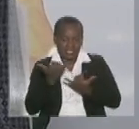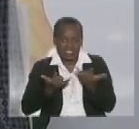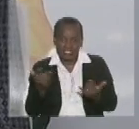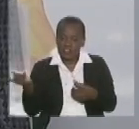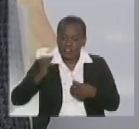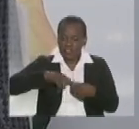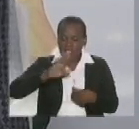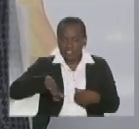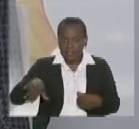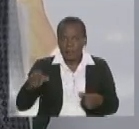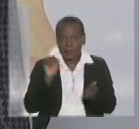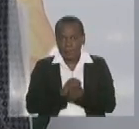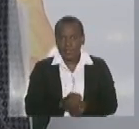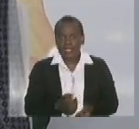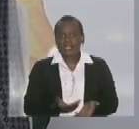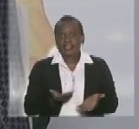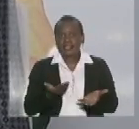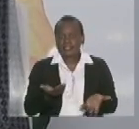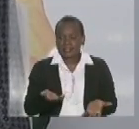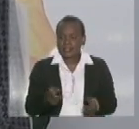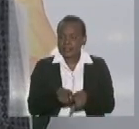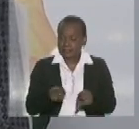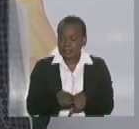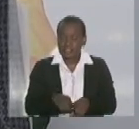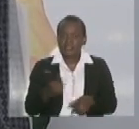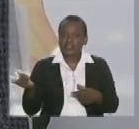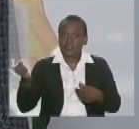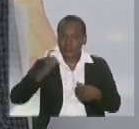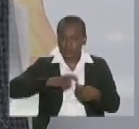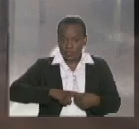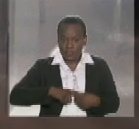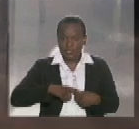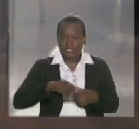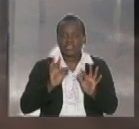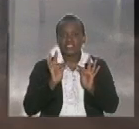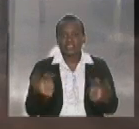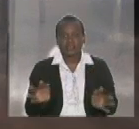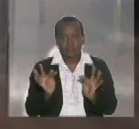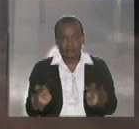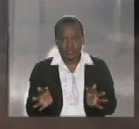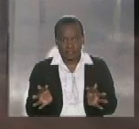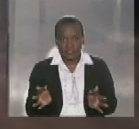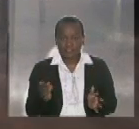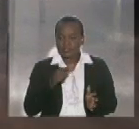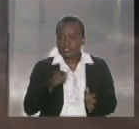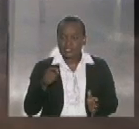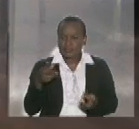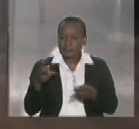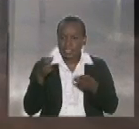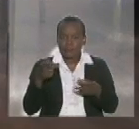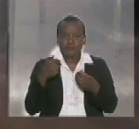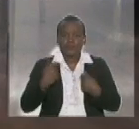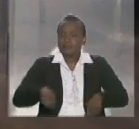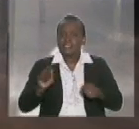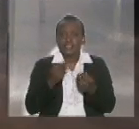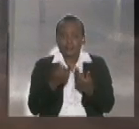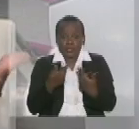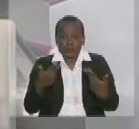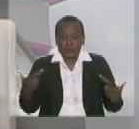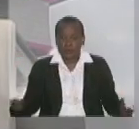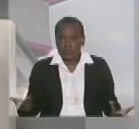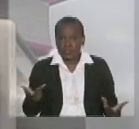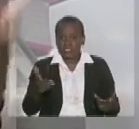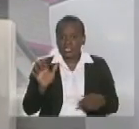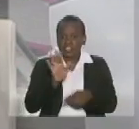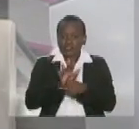né, de voltar a ser criança novamente. Voltar, eu acho que voltar também pro simples, né, de você perceber que você não precisa de muita